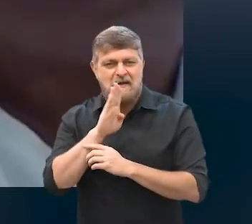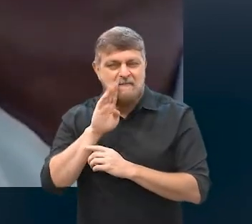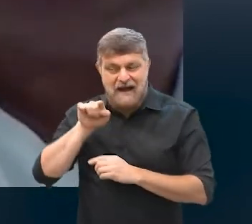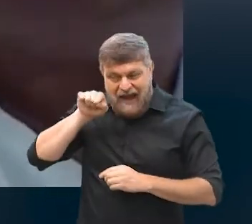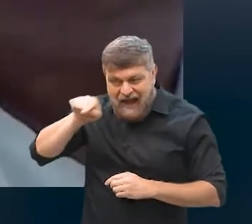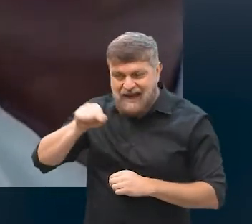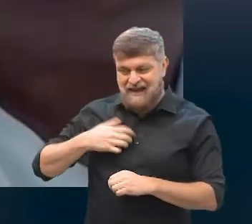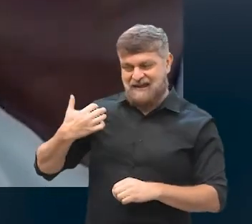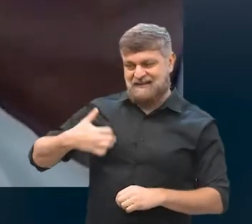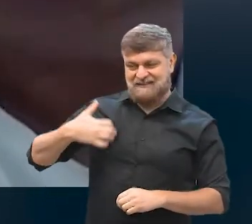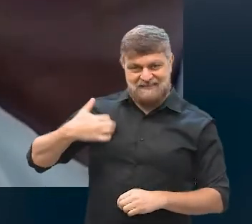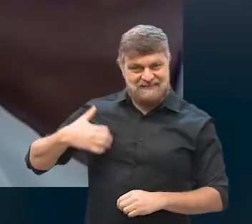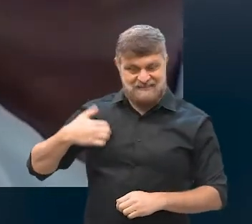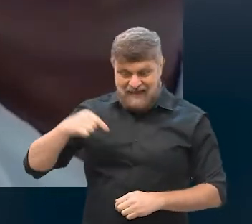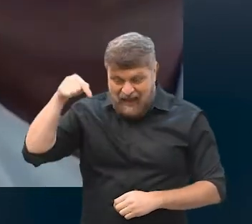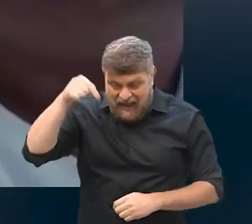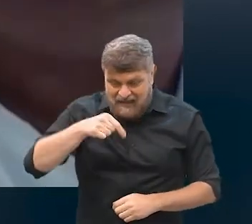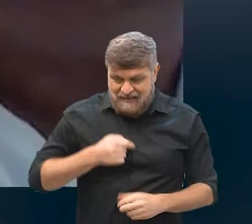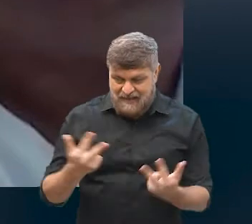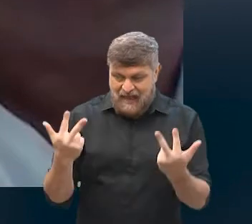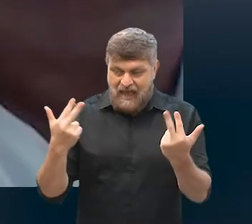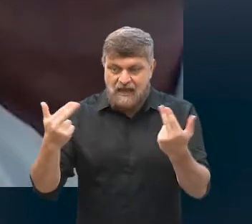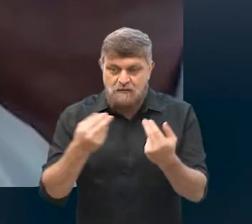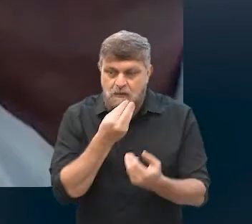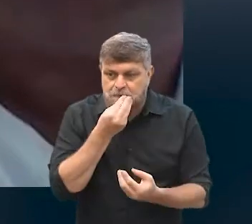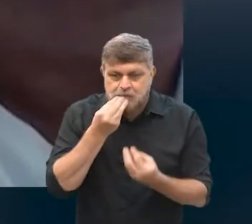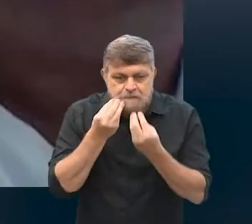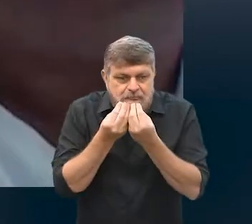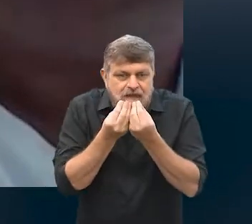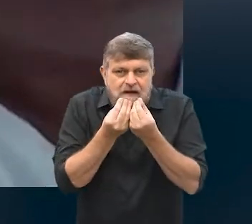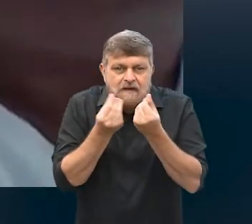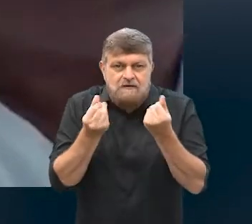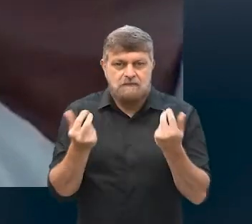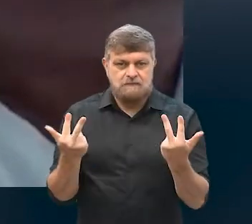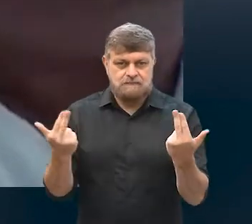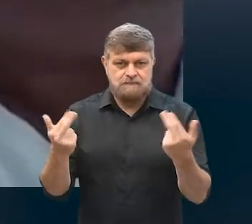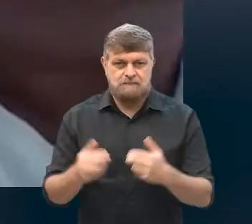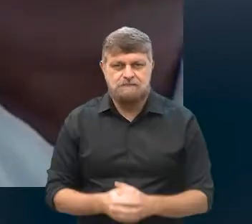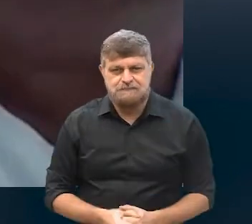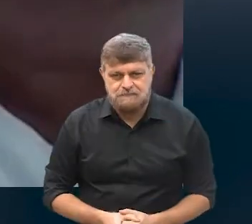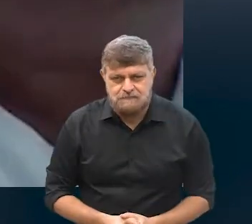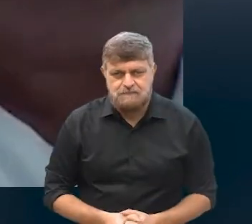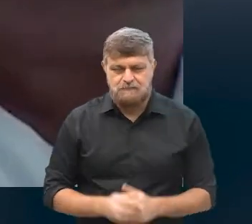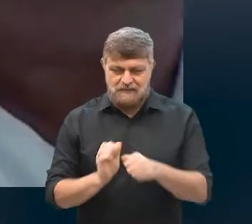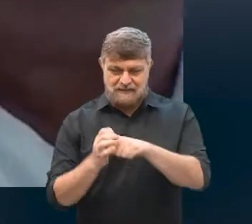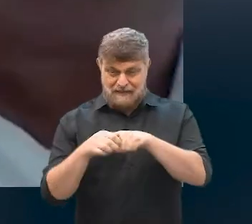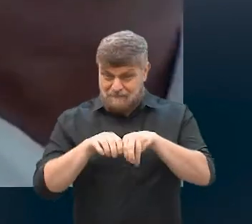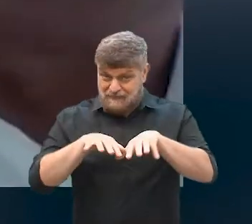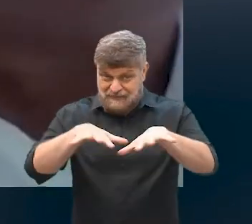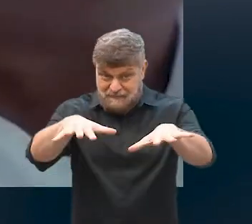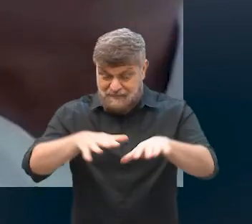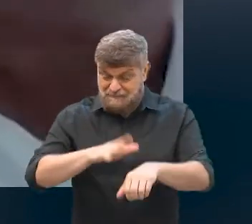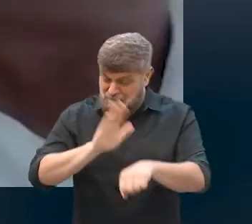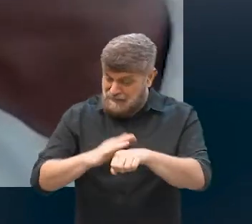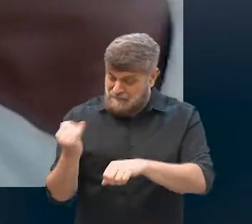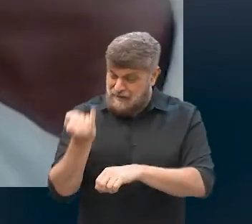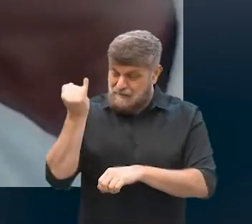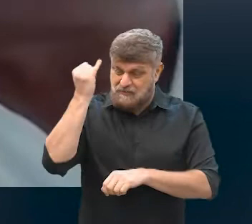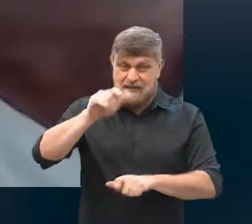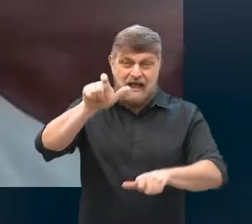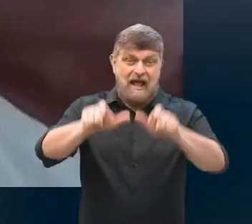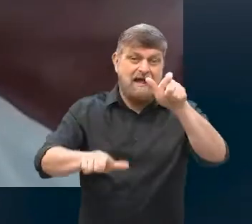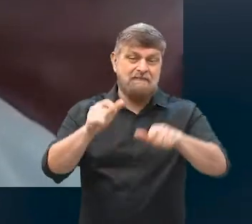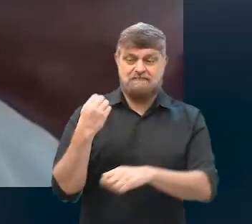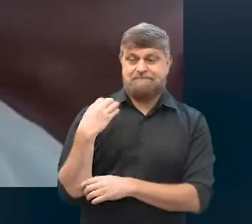rotisseria, você consegue reconhecer os sabores, né? E na pandemia isso foi mais importante ainda, porque as pessoas já